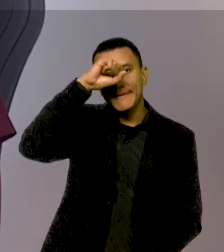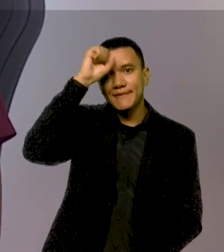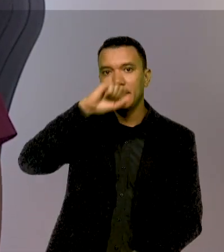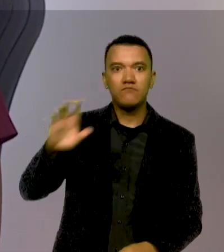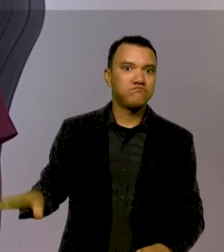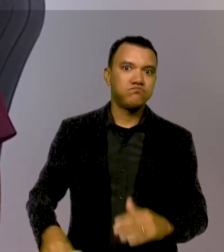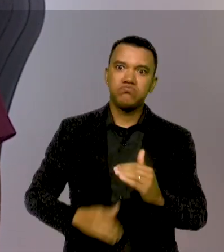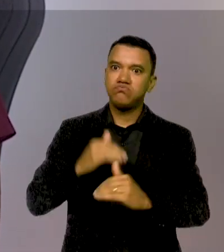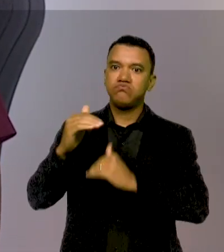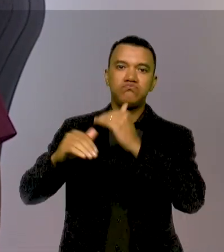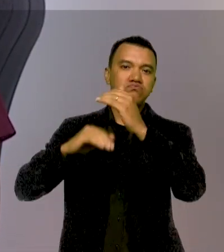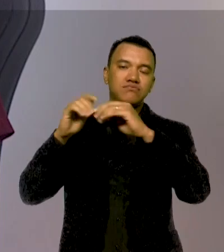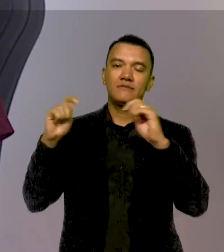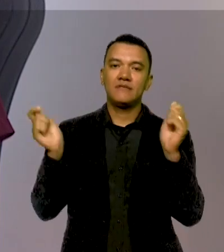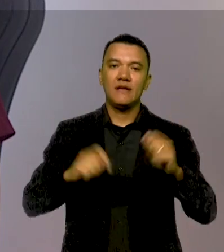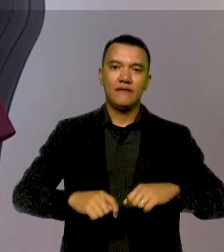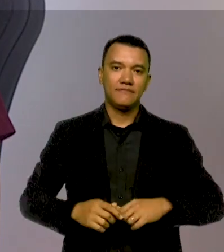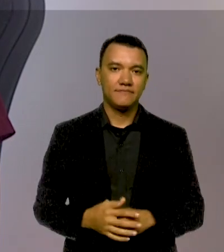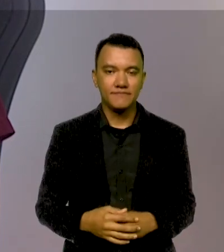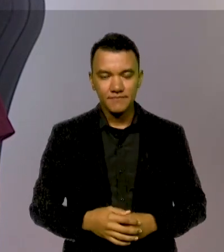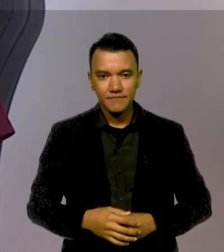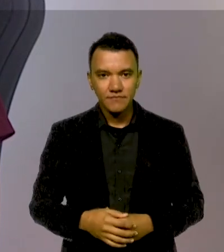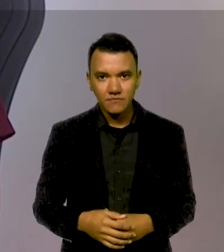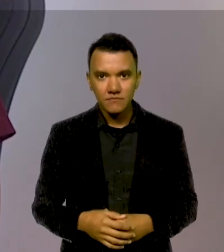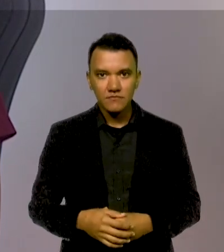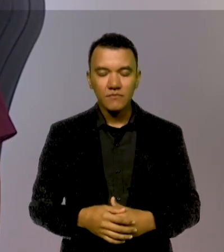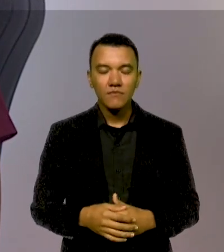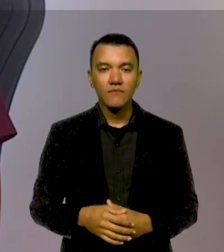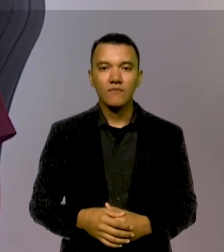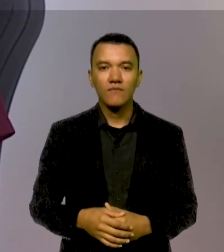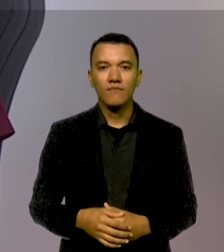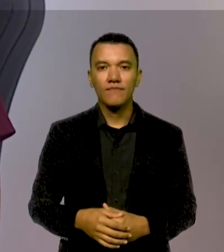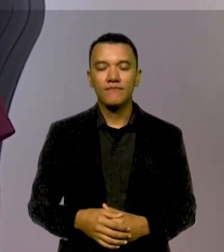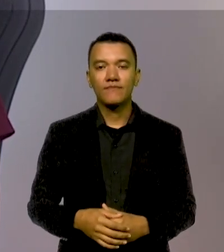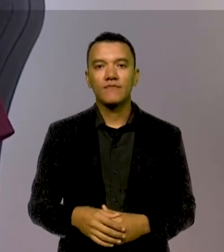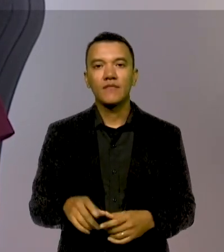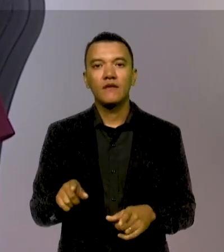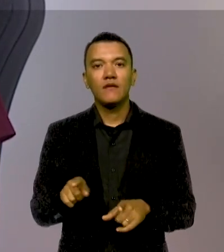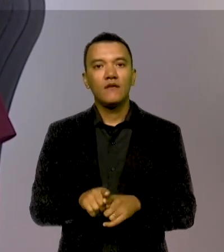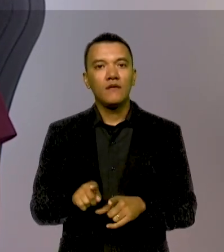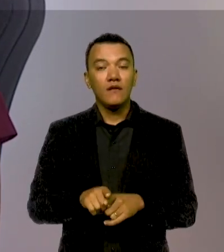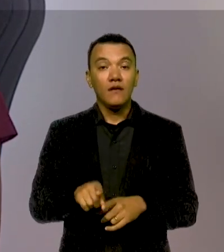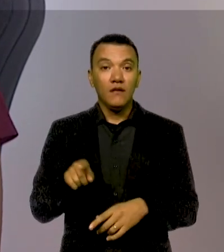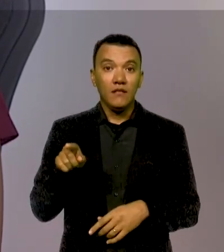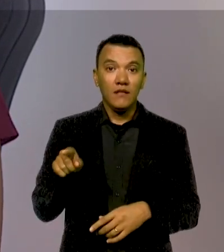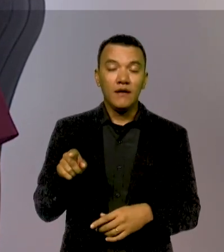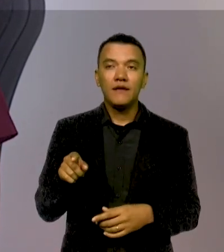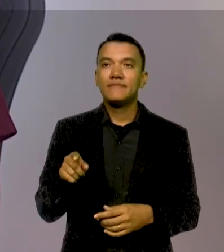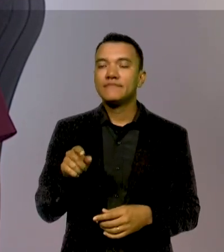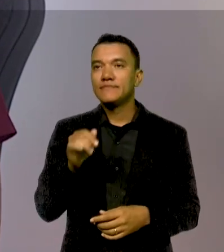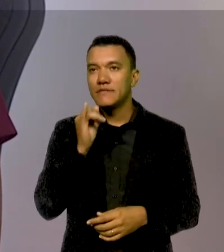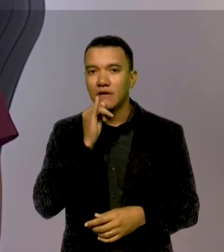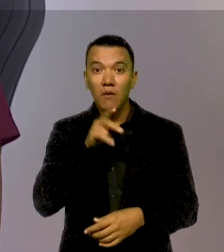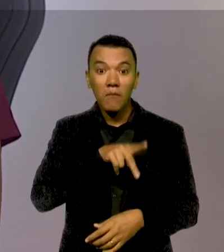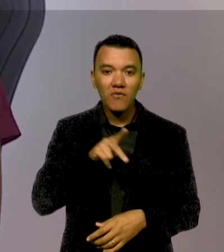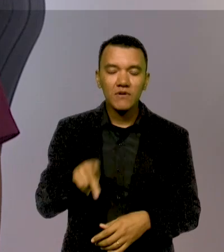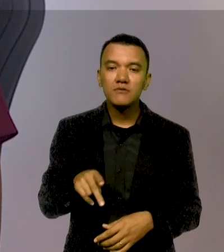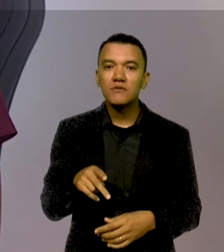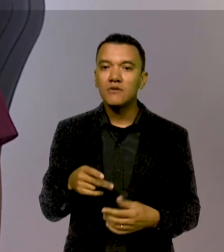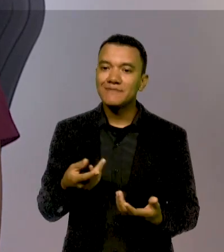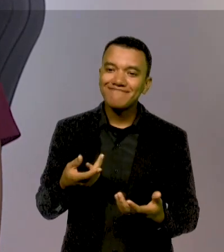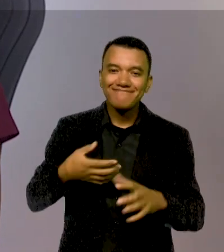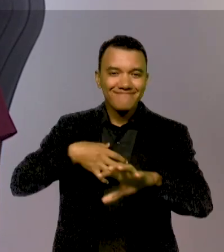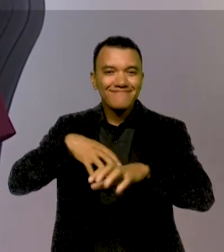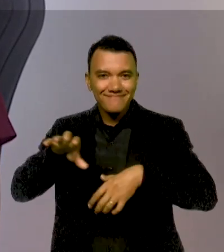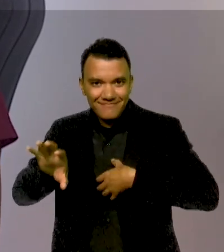ele desenvolve, né, e é recíproco né? Essa empatia, essa simpatia